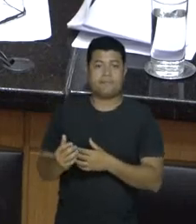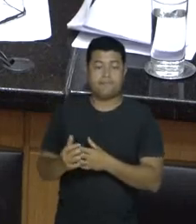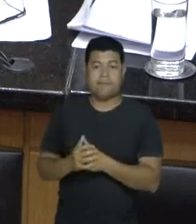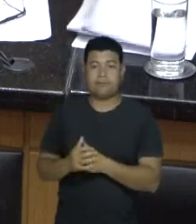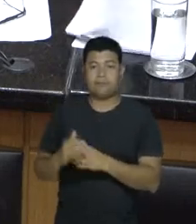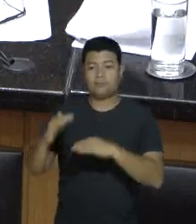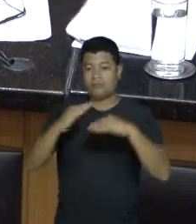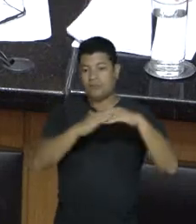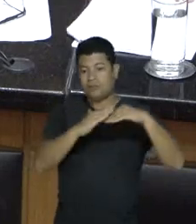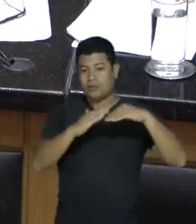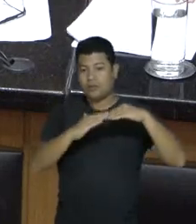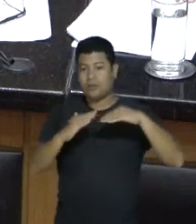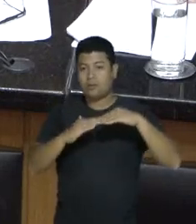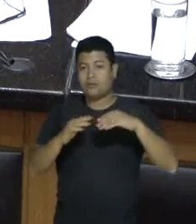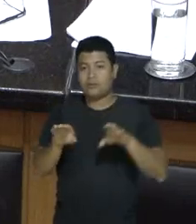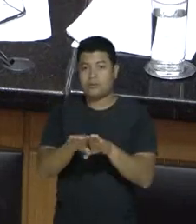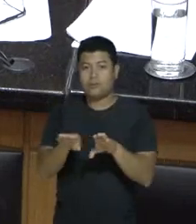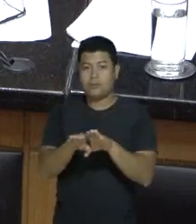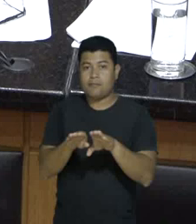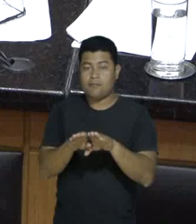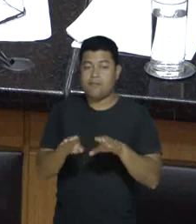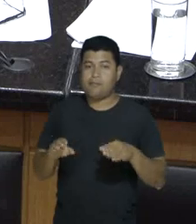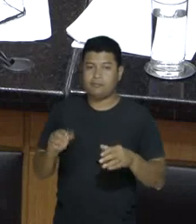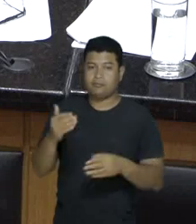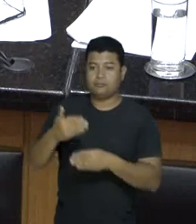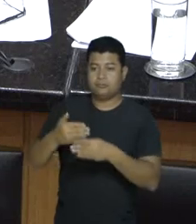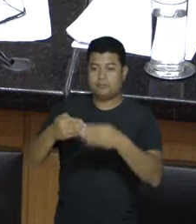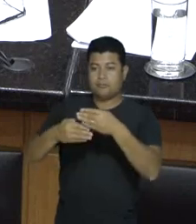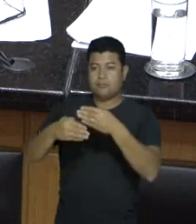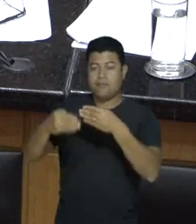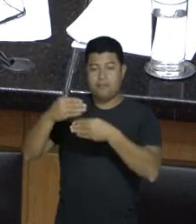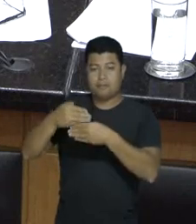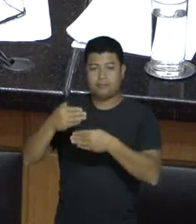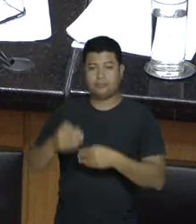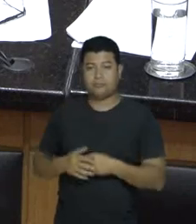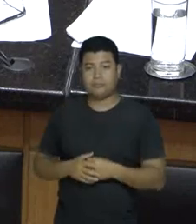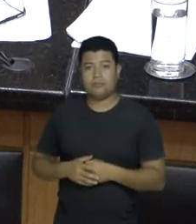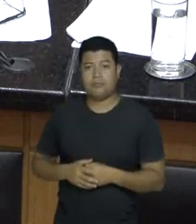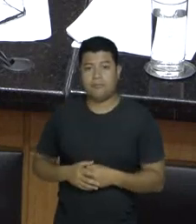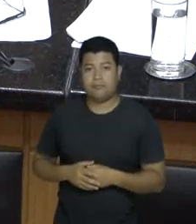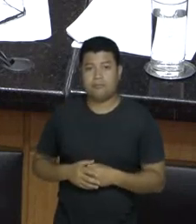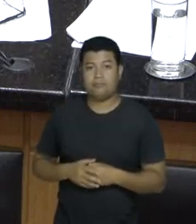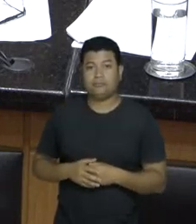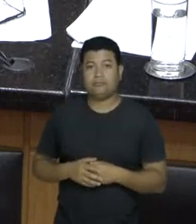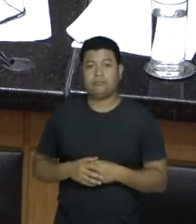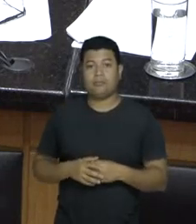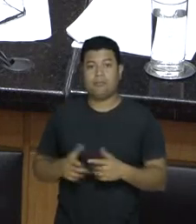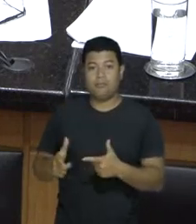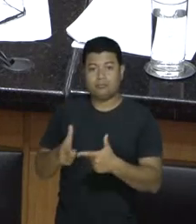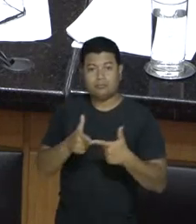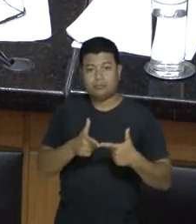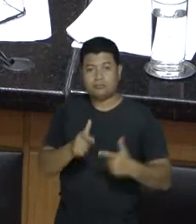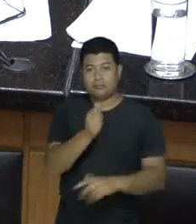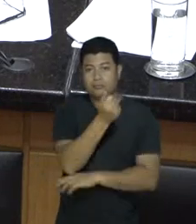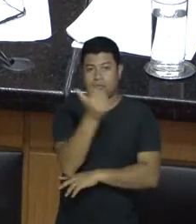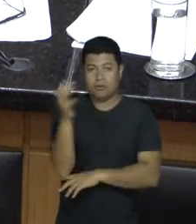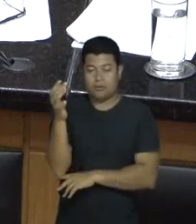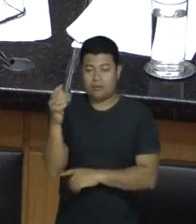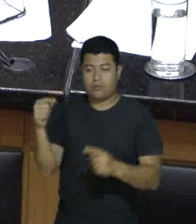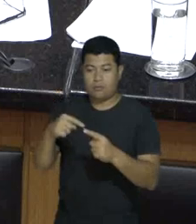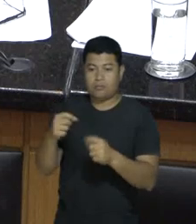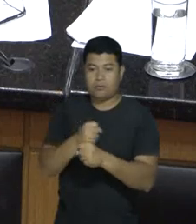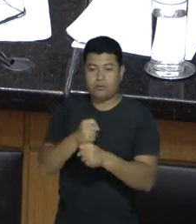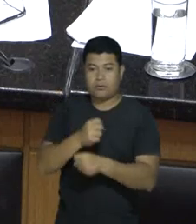ambiental de uma indústria de fabricação de cerâmica vermelha é de 4 anos. E,